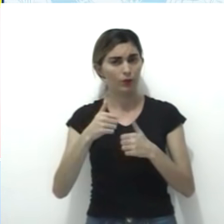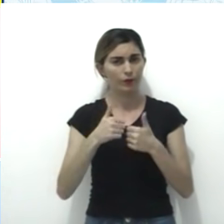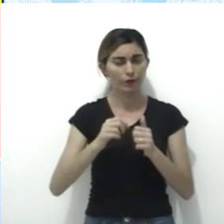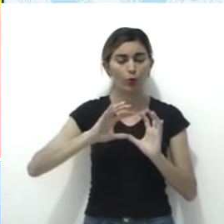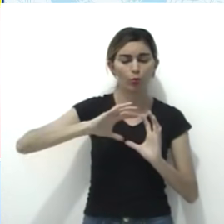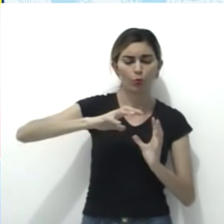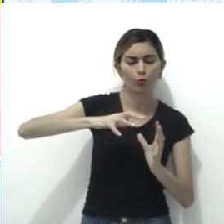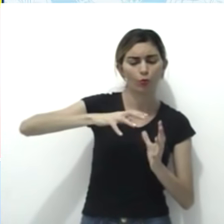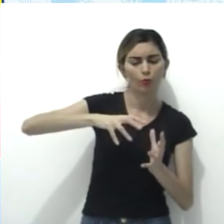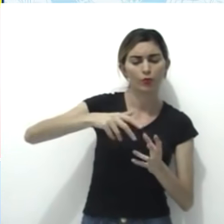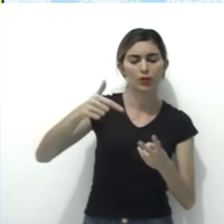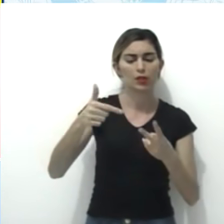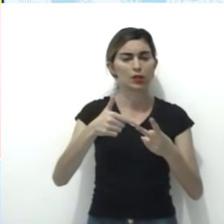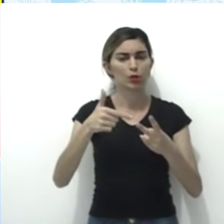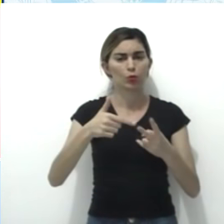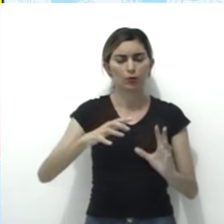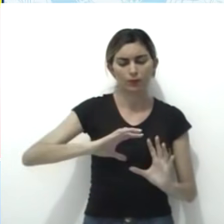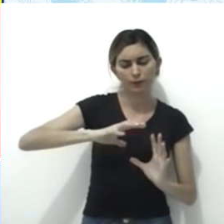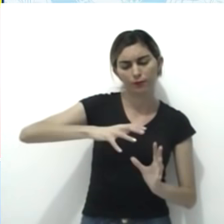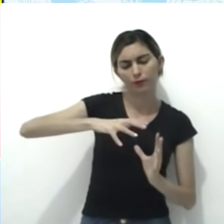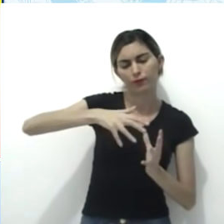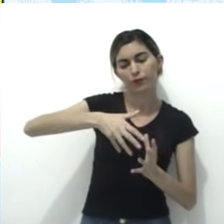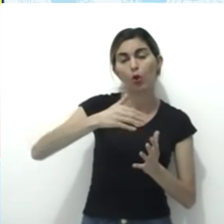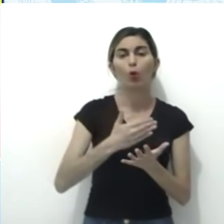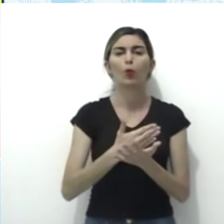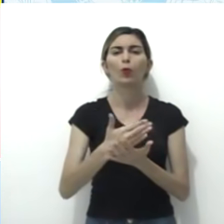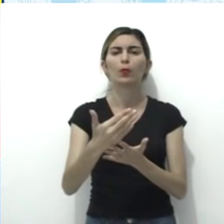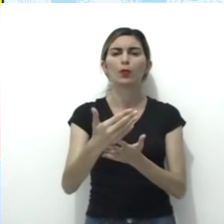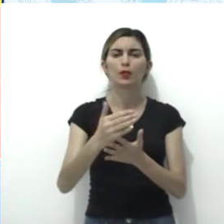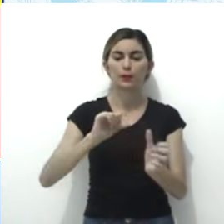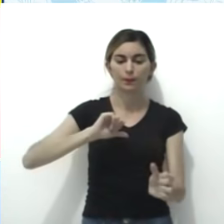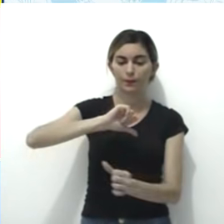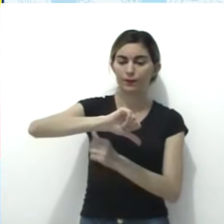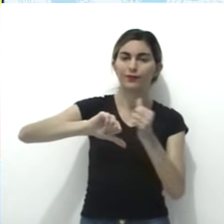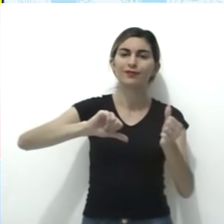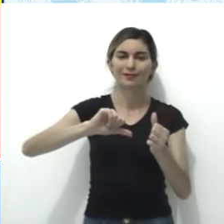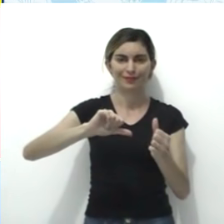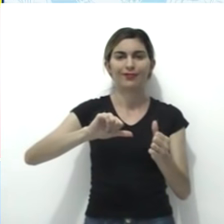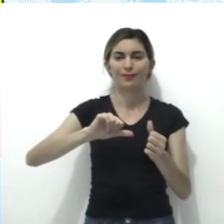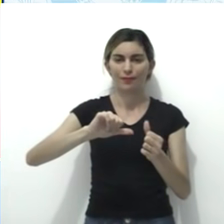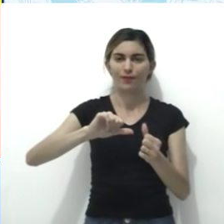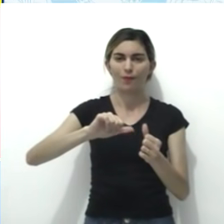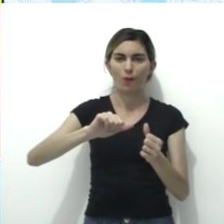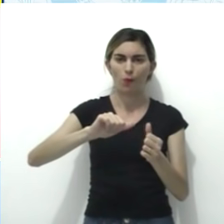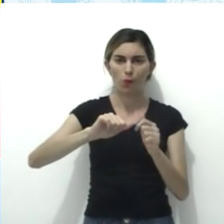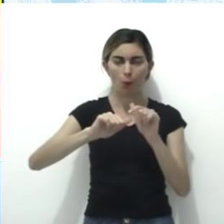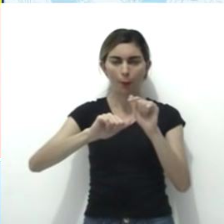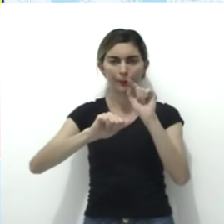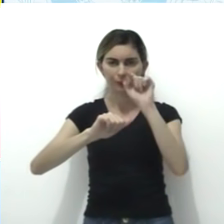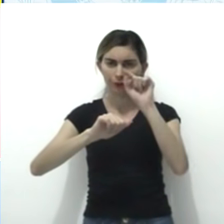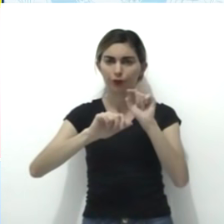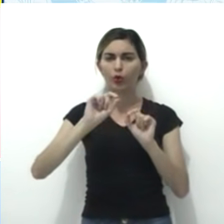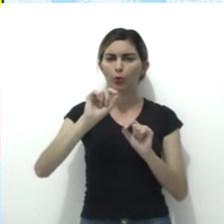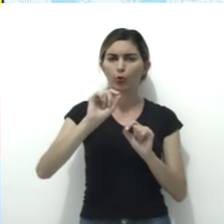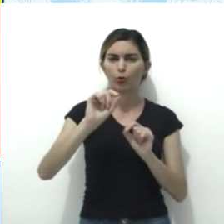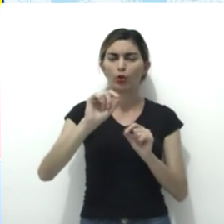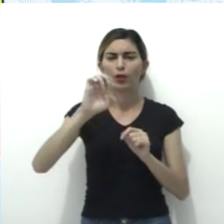sou porque ela chegar nessa segunda posição vai iniciar uma nova estação